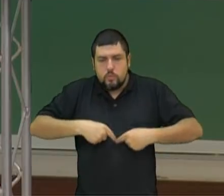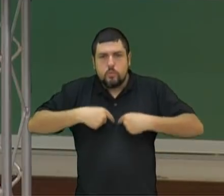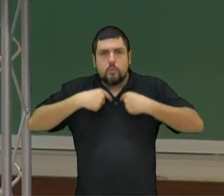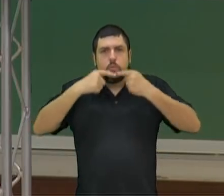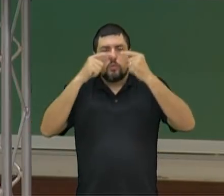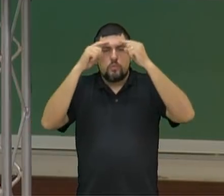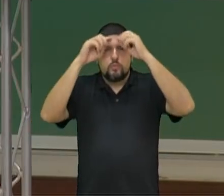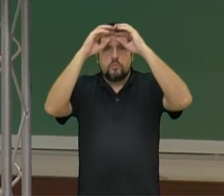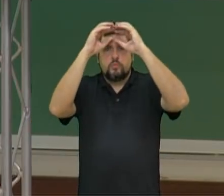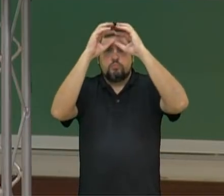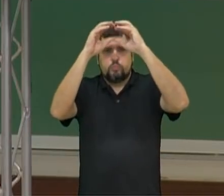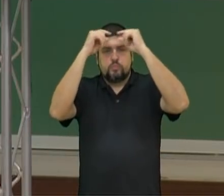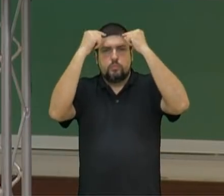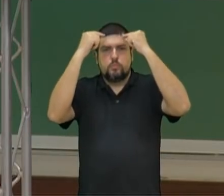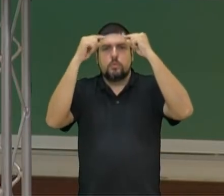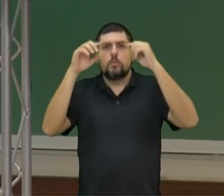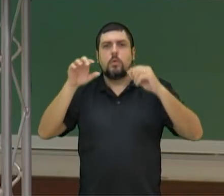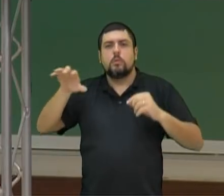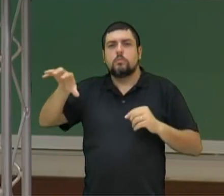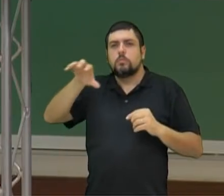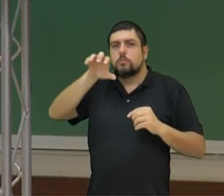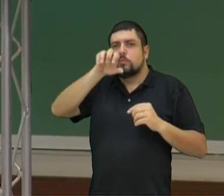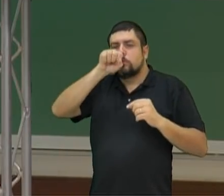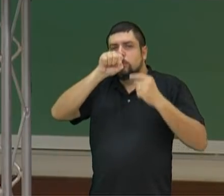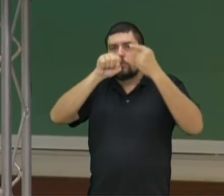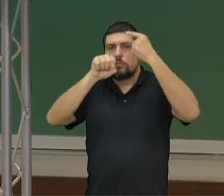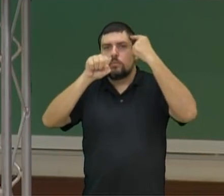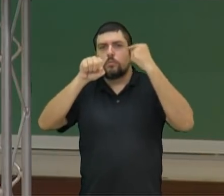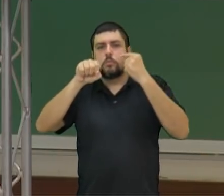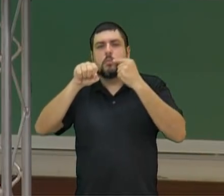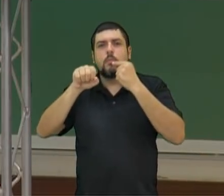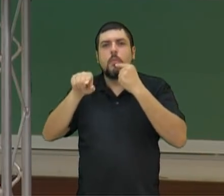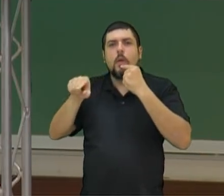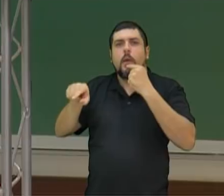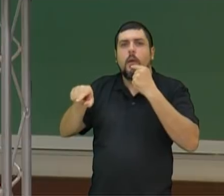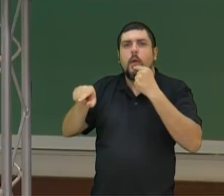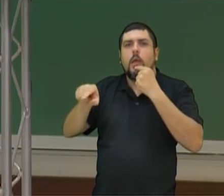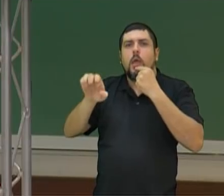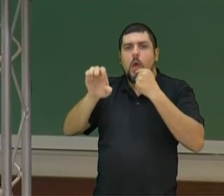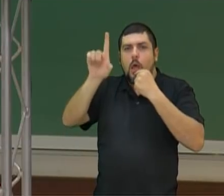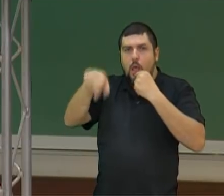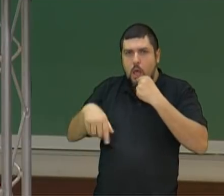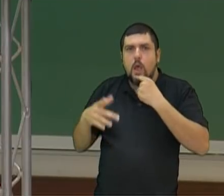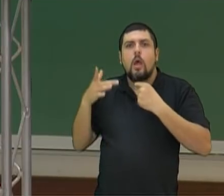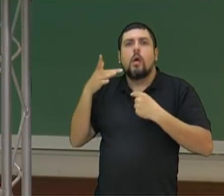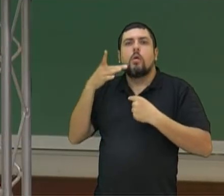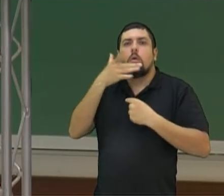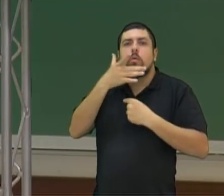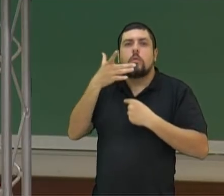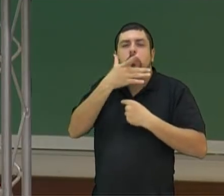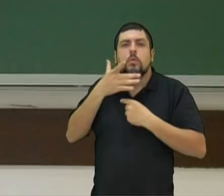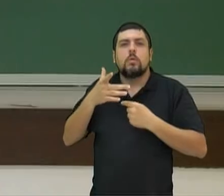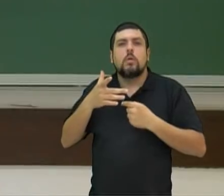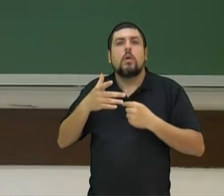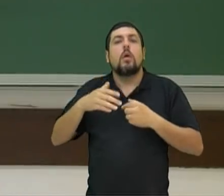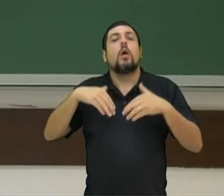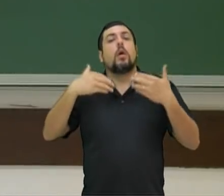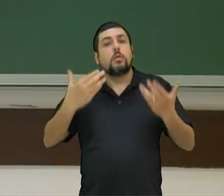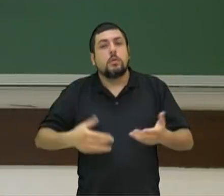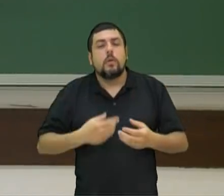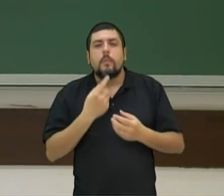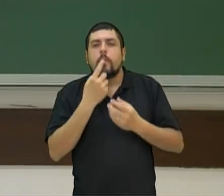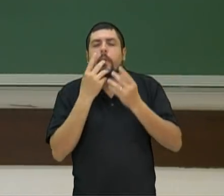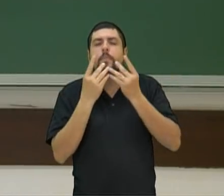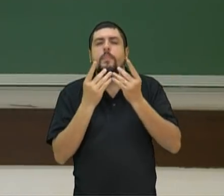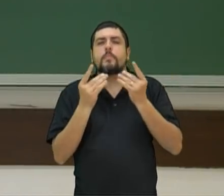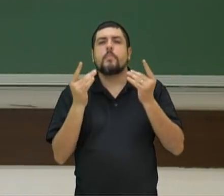Se tem um cheiro gostoso e ele está visualizando esse alimento, provavelmente você vai comer. Então, a saliva é um líquido